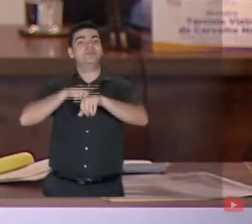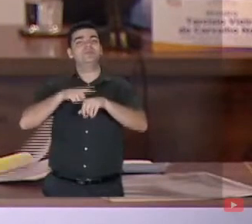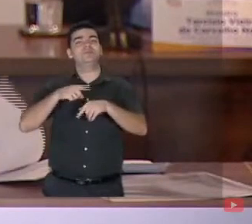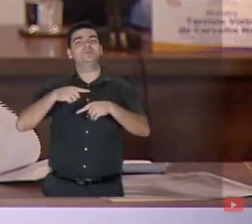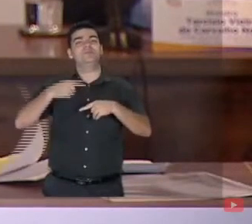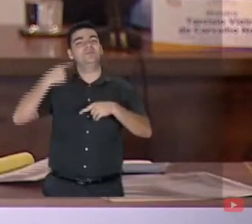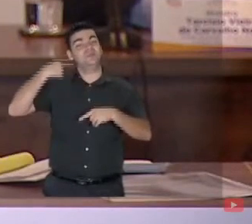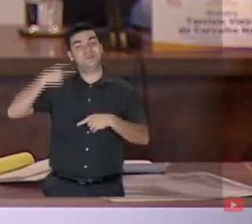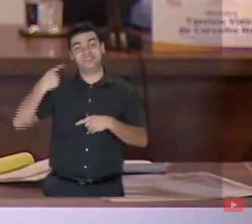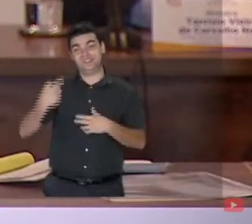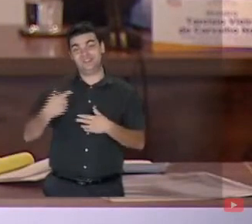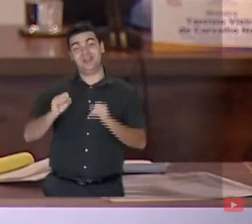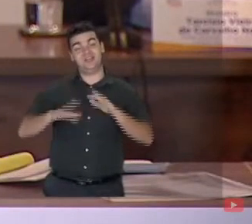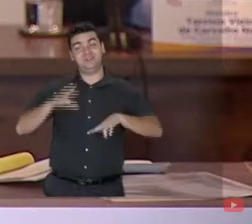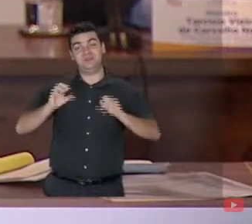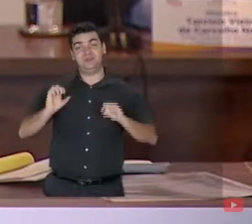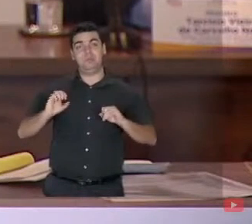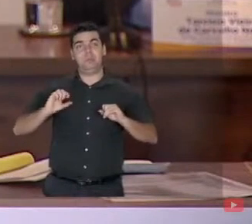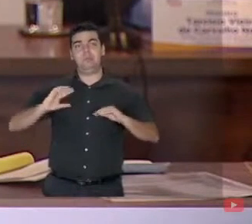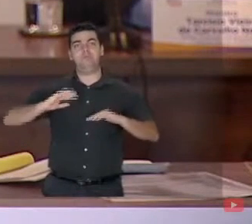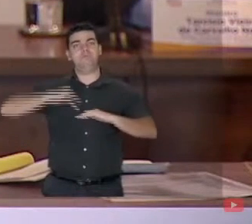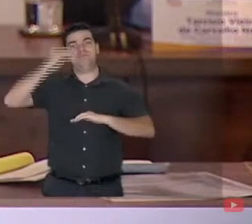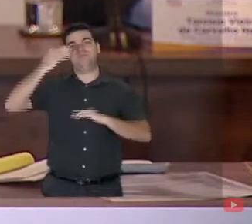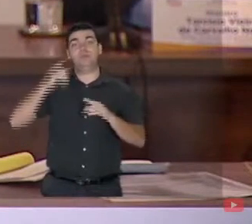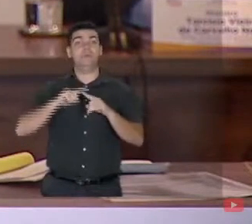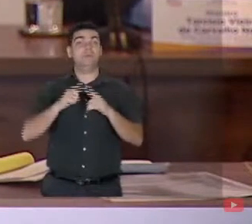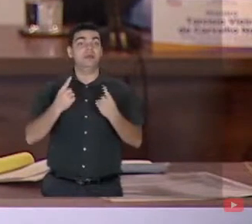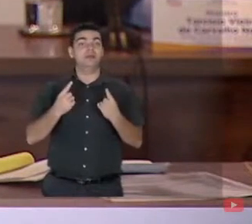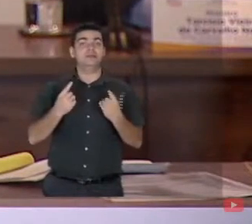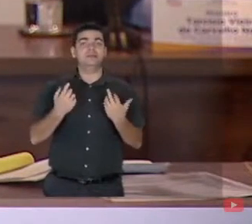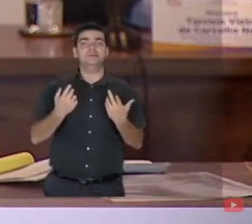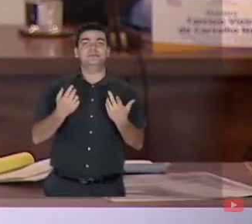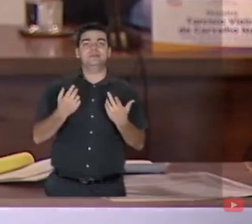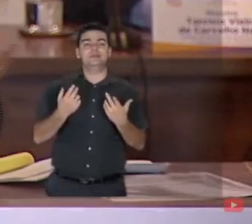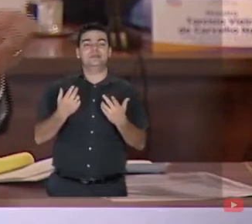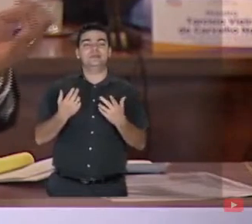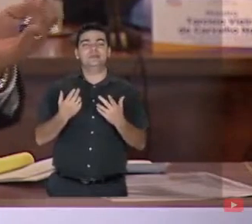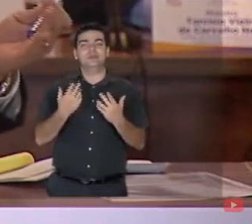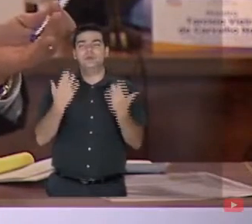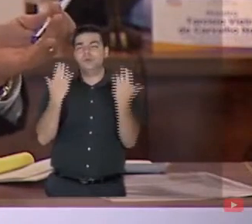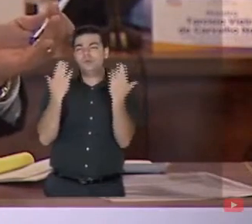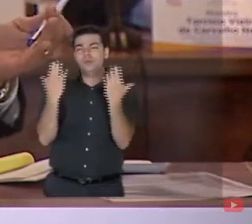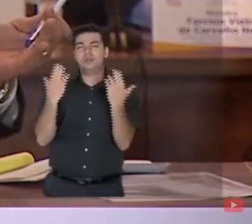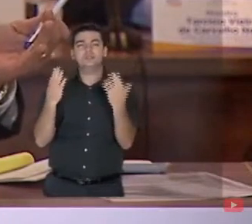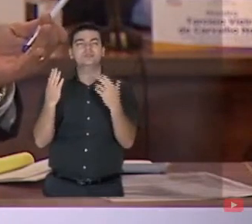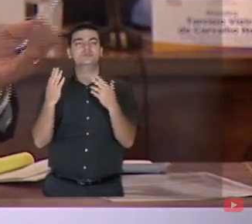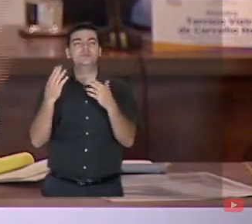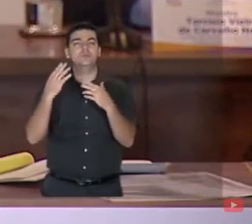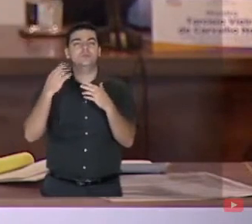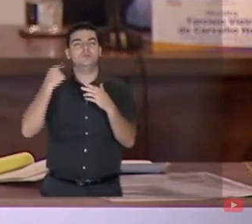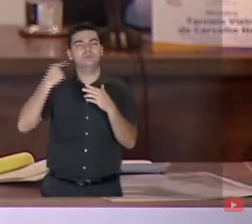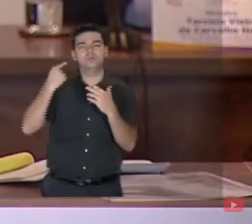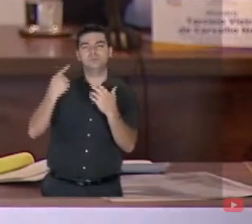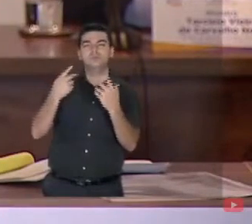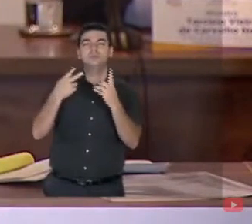o número de casos é um número bastante limitado, sobretudo se contrastarmos com os índices da criminalidade